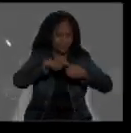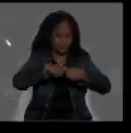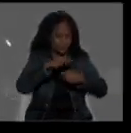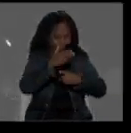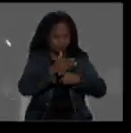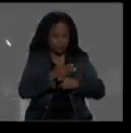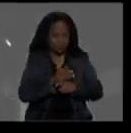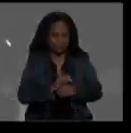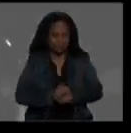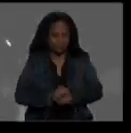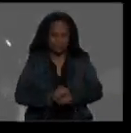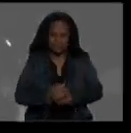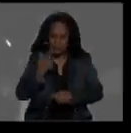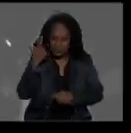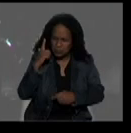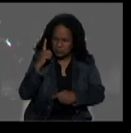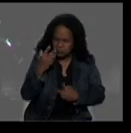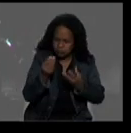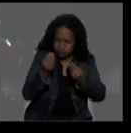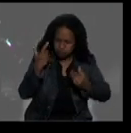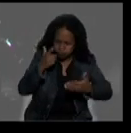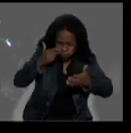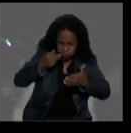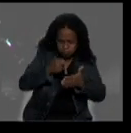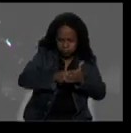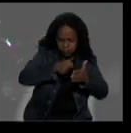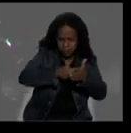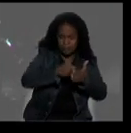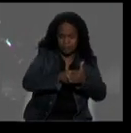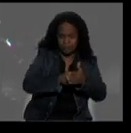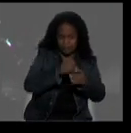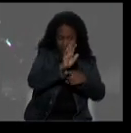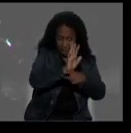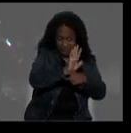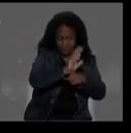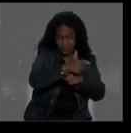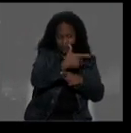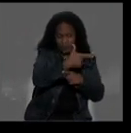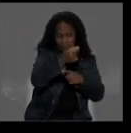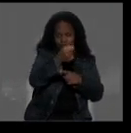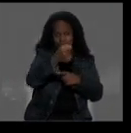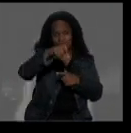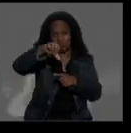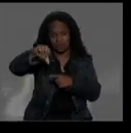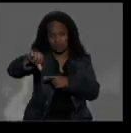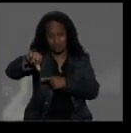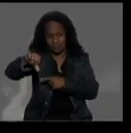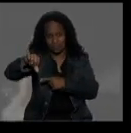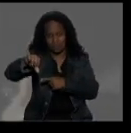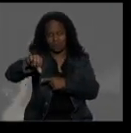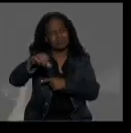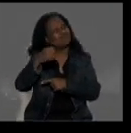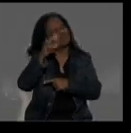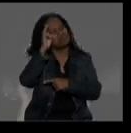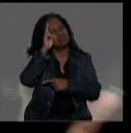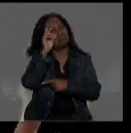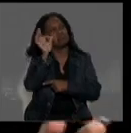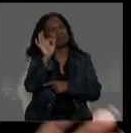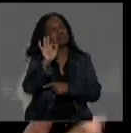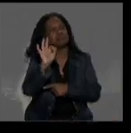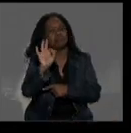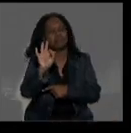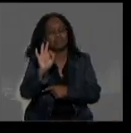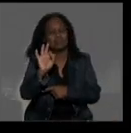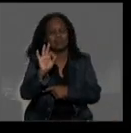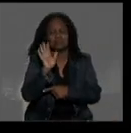E depois de muita luta, mas eles conseguiram a titulação, né? Esse filme foi em 2009, né? 2009. 2009. Né? E agora foi,